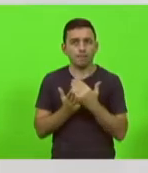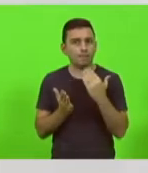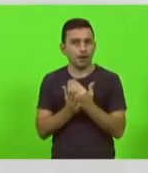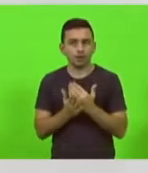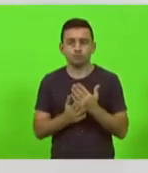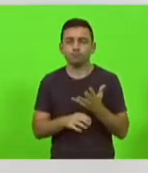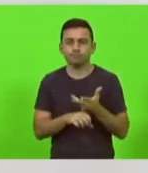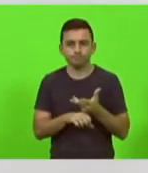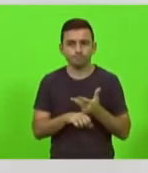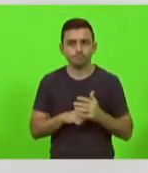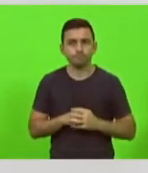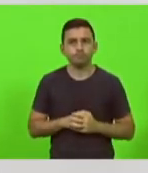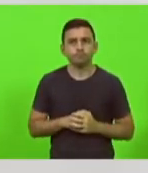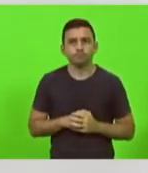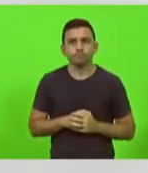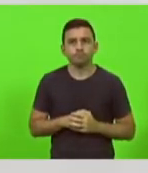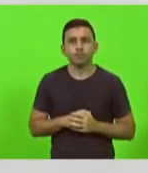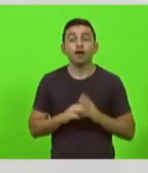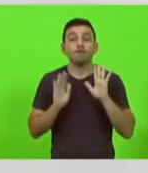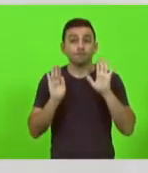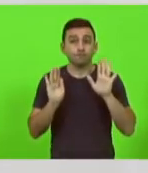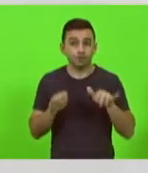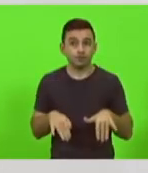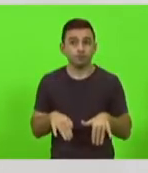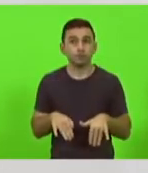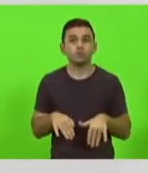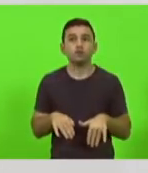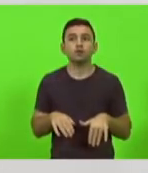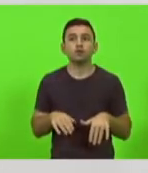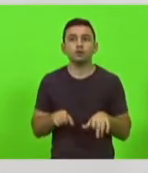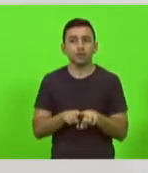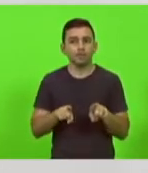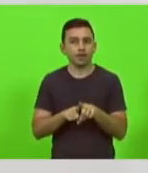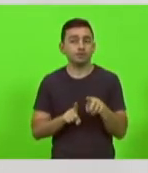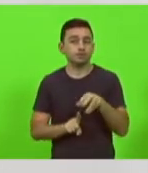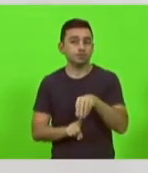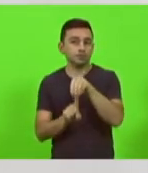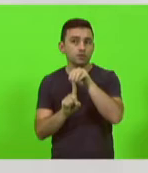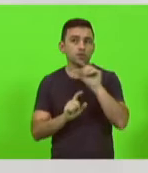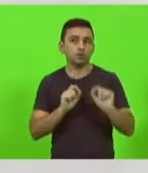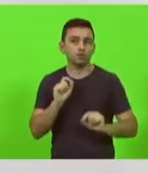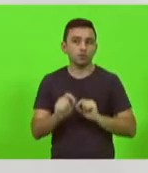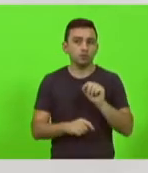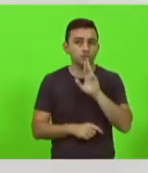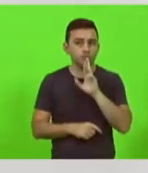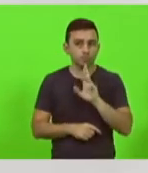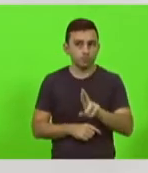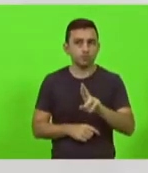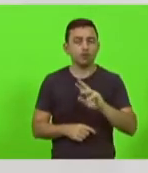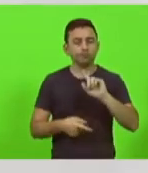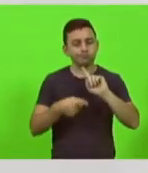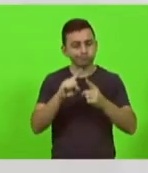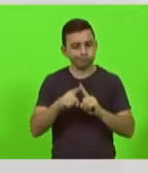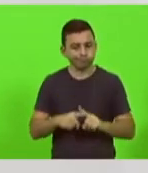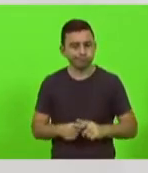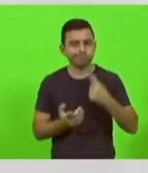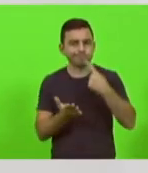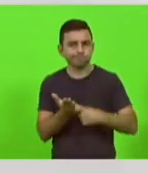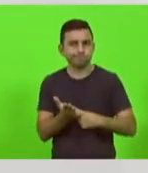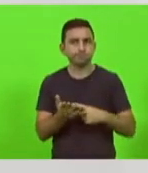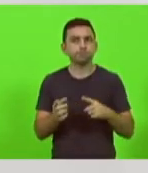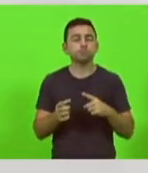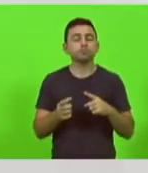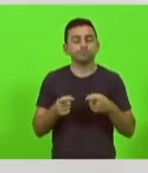possível. Para finalizar, quero mais uma vez destacar que são resultados fruto do diálogo, do compromisso e da